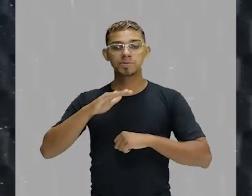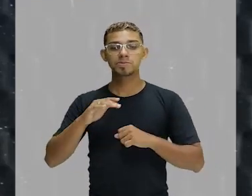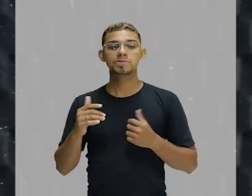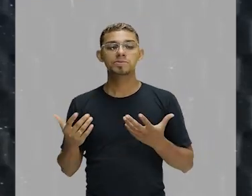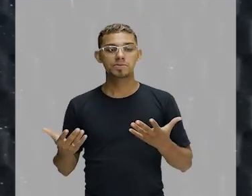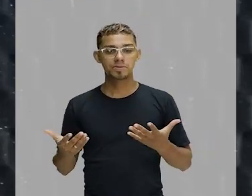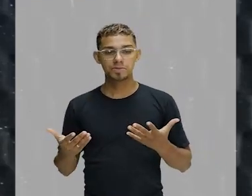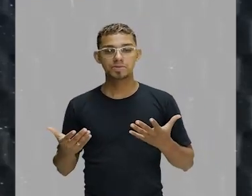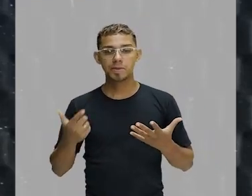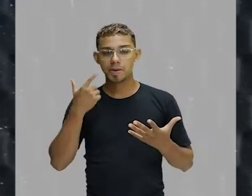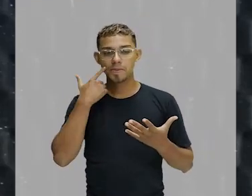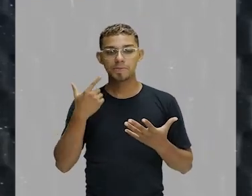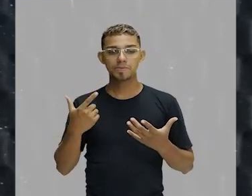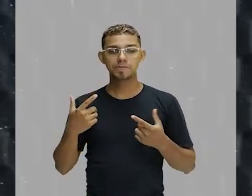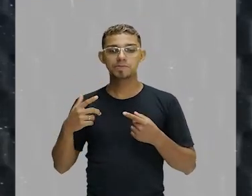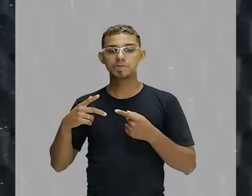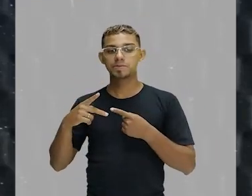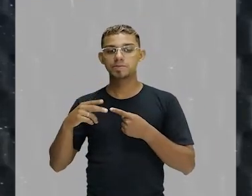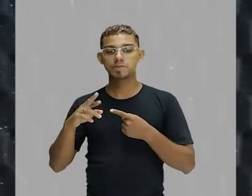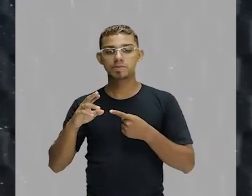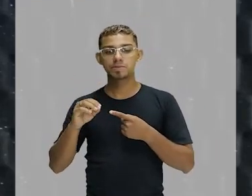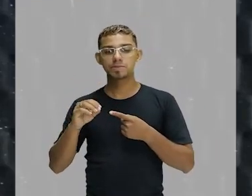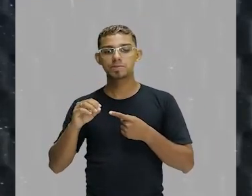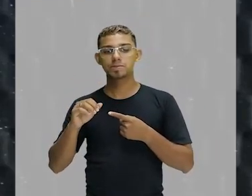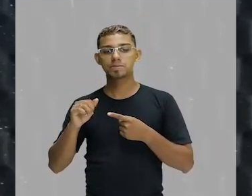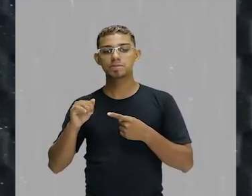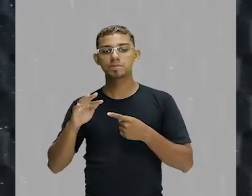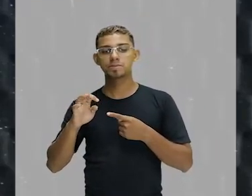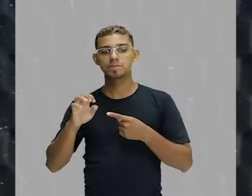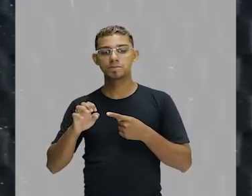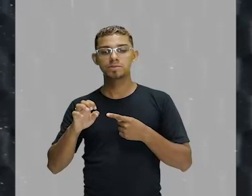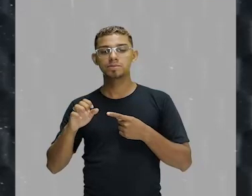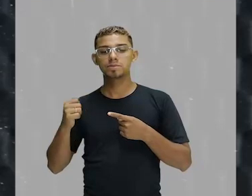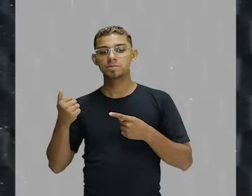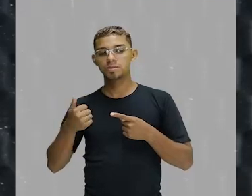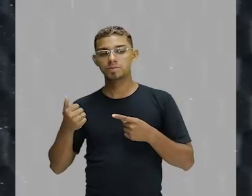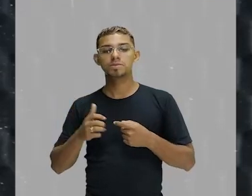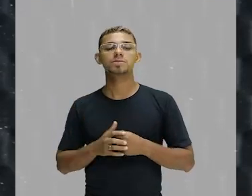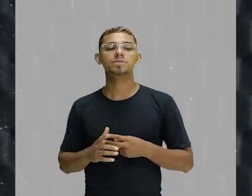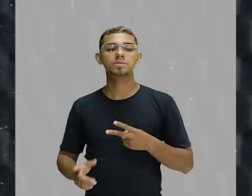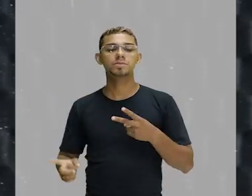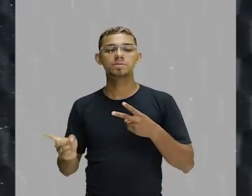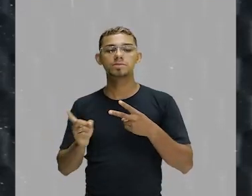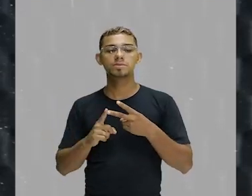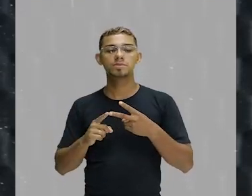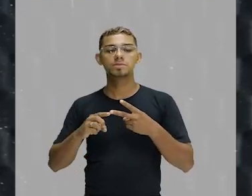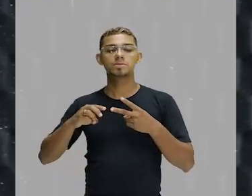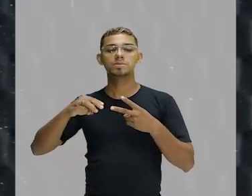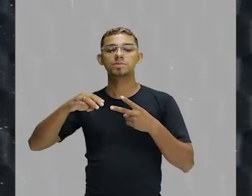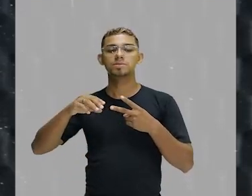Então, prófase 1 da meiose 1, certo? Agora, depois da prófase,